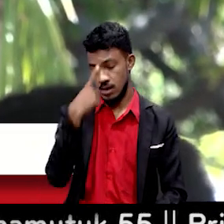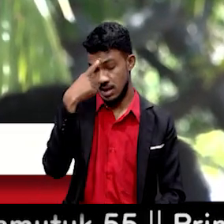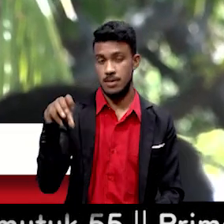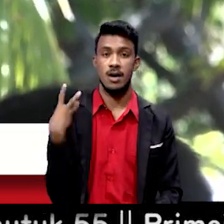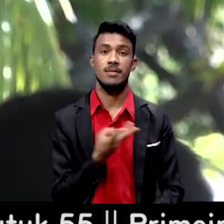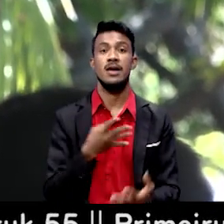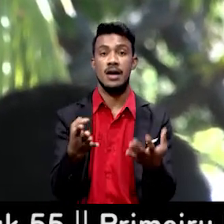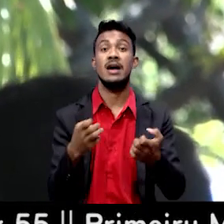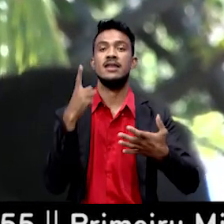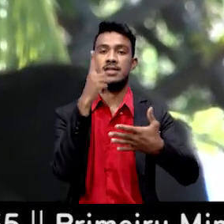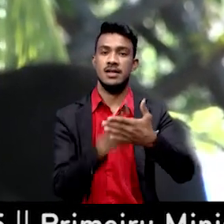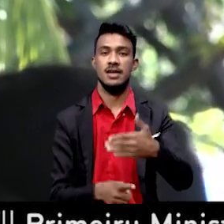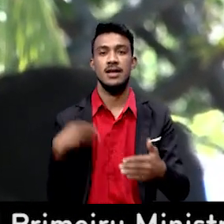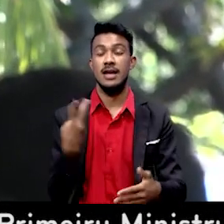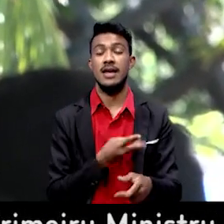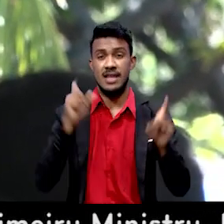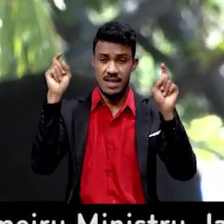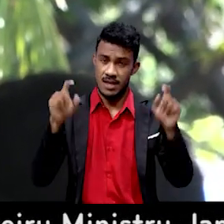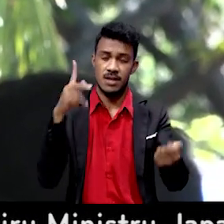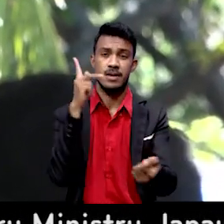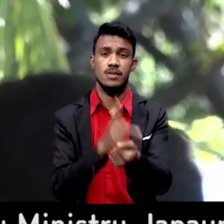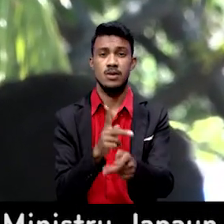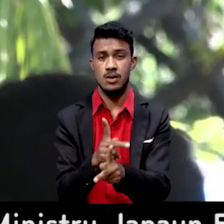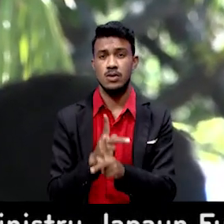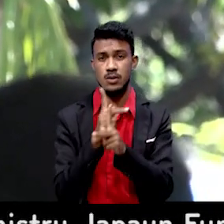saída. E você tem que proteger para a mão,